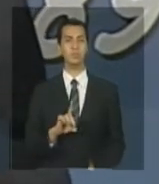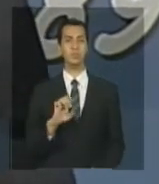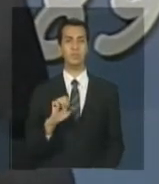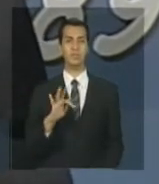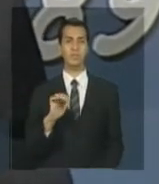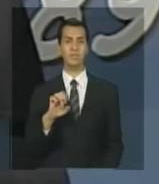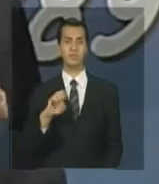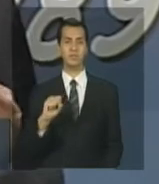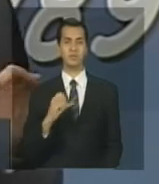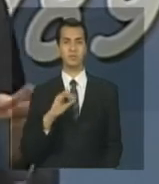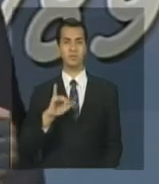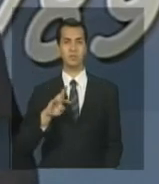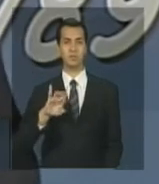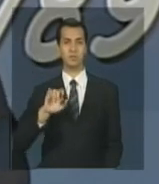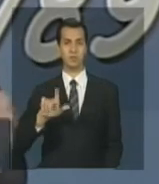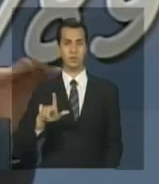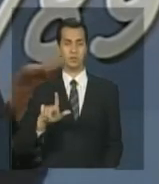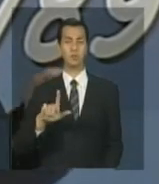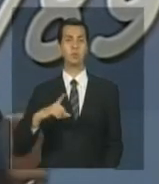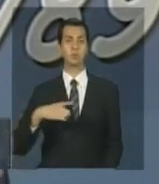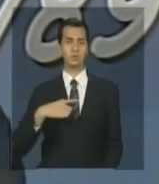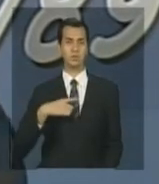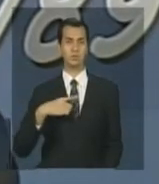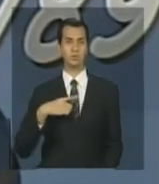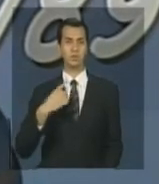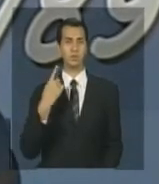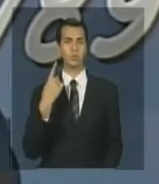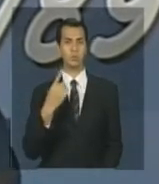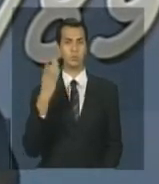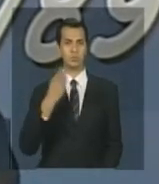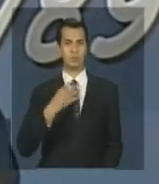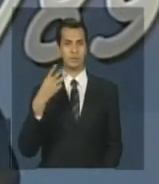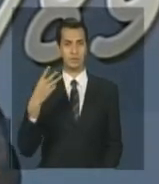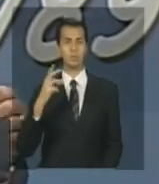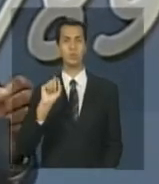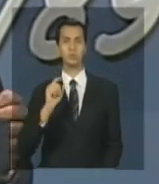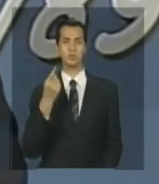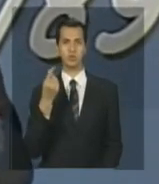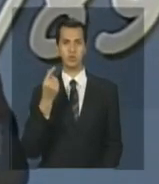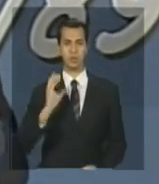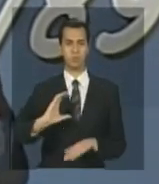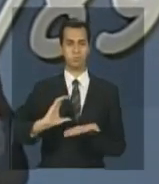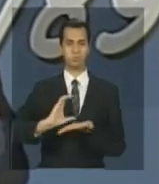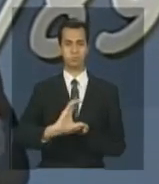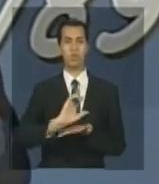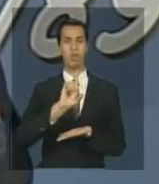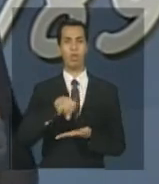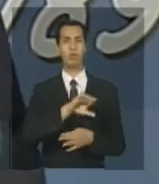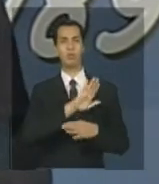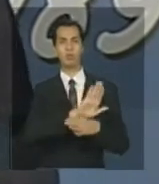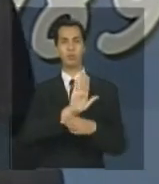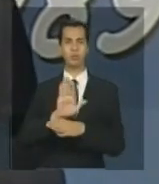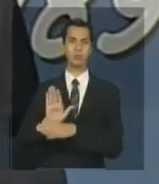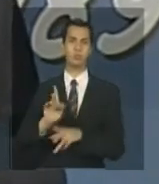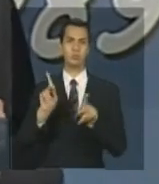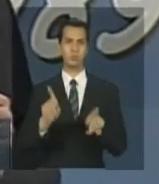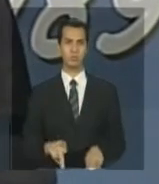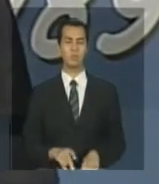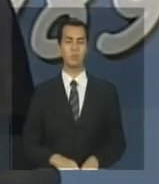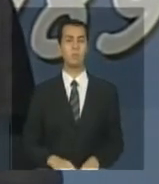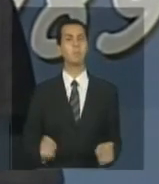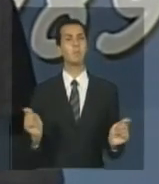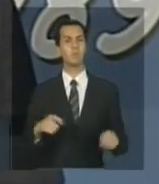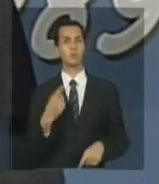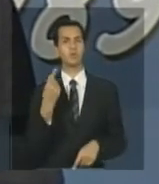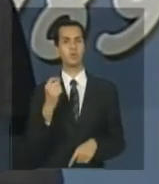Defesa Civil estão destinados à assistência à população São recursos oferecidos para